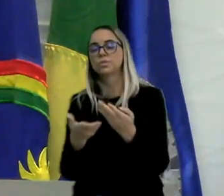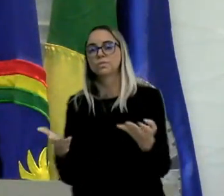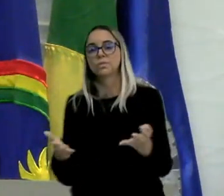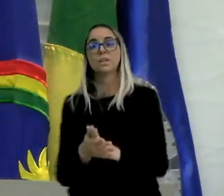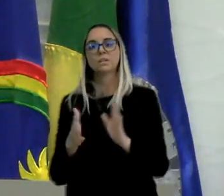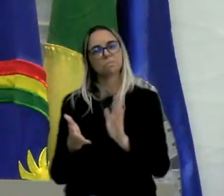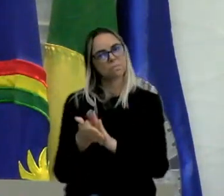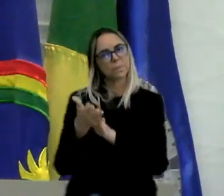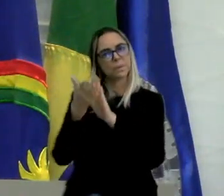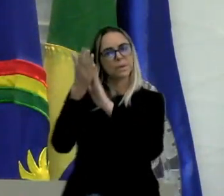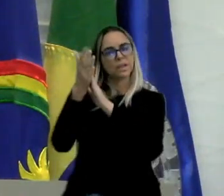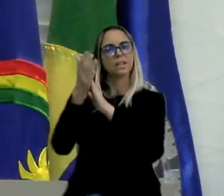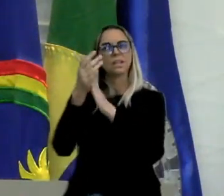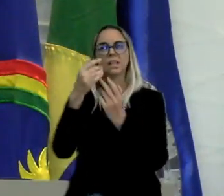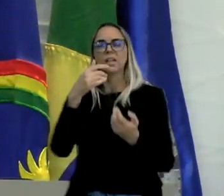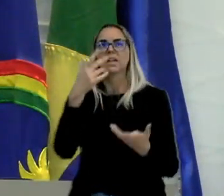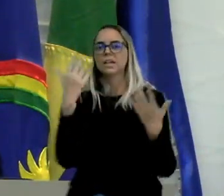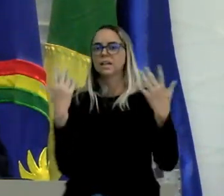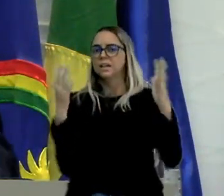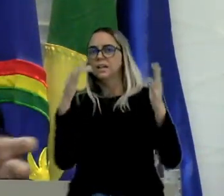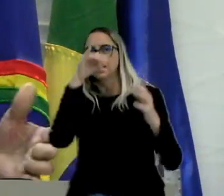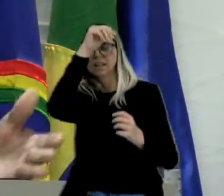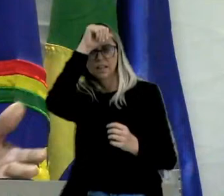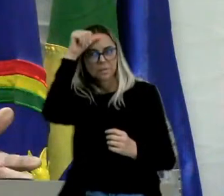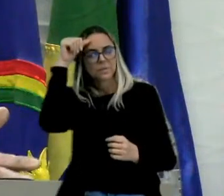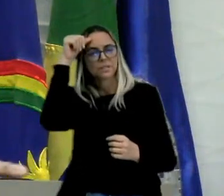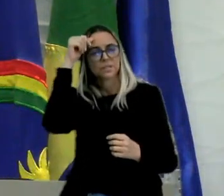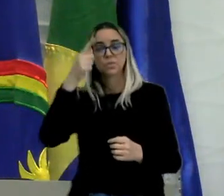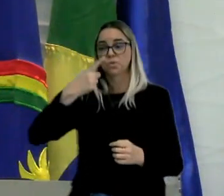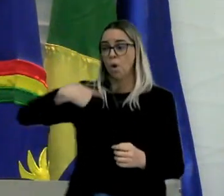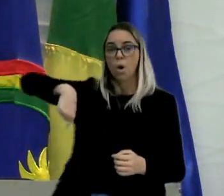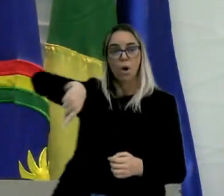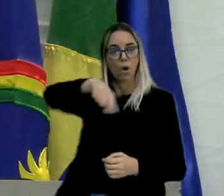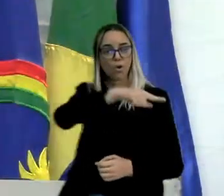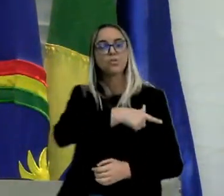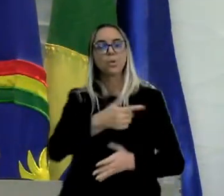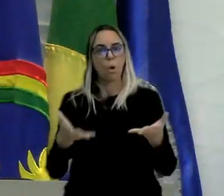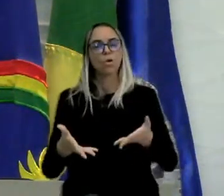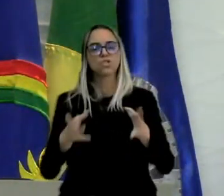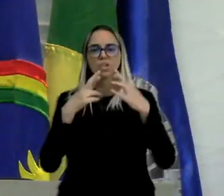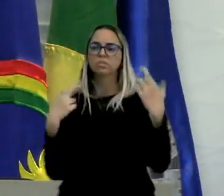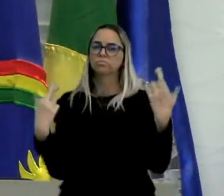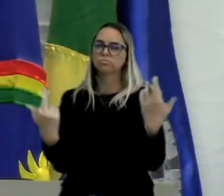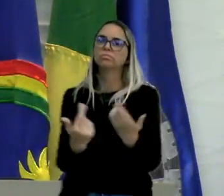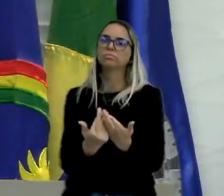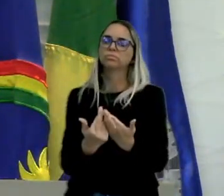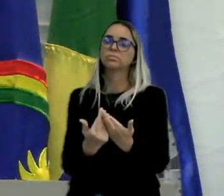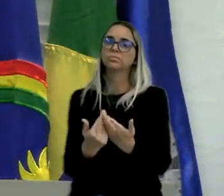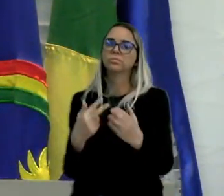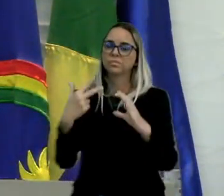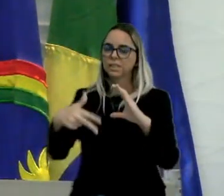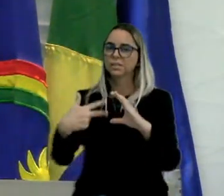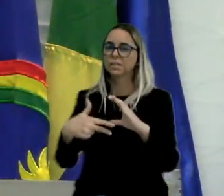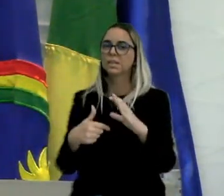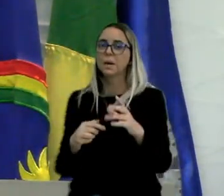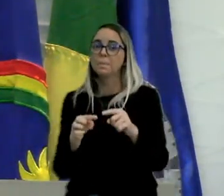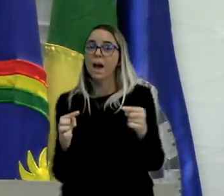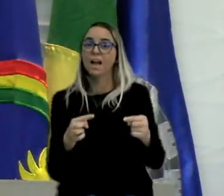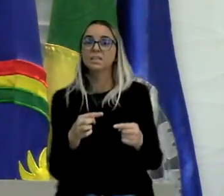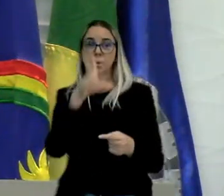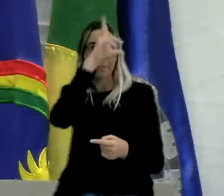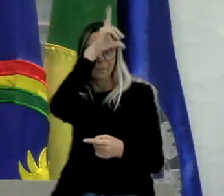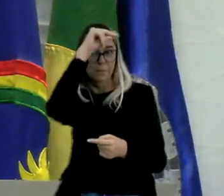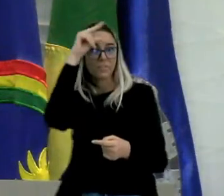prefeito Alexandre batité né Nós estamos aqui na casa nessa reunião mas o nosso prefeito está